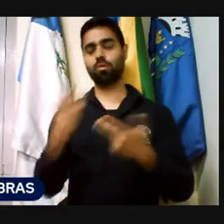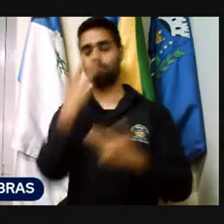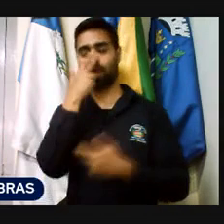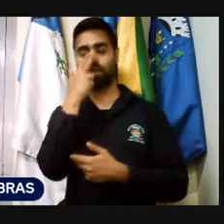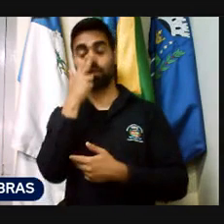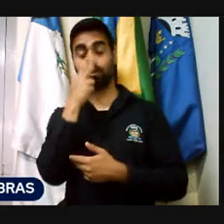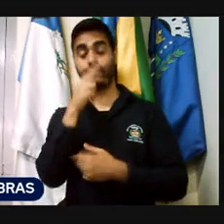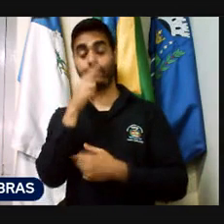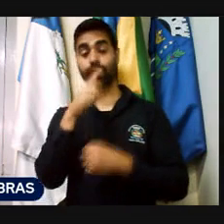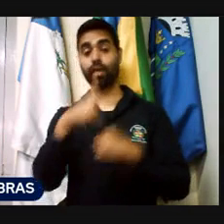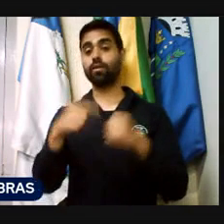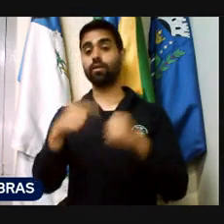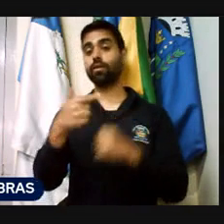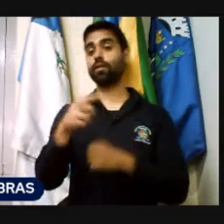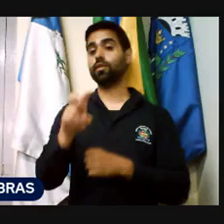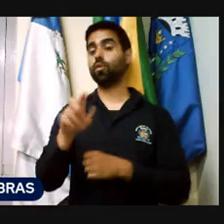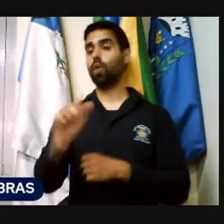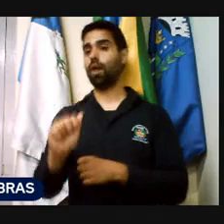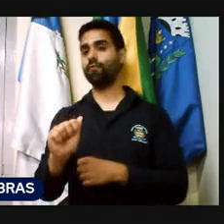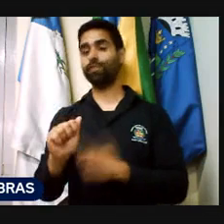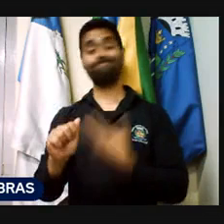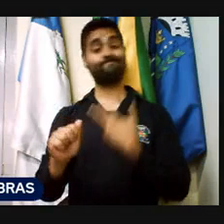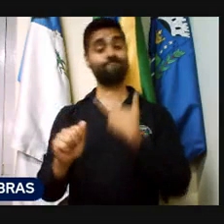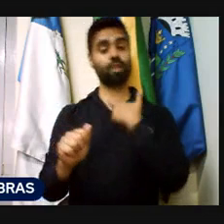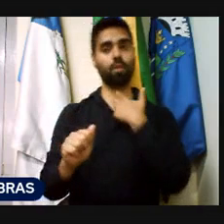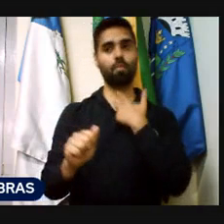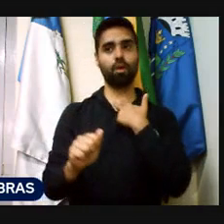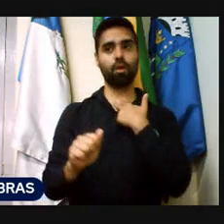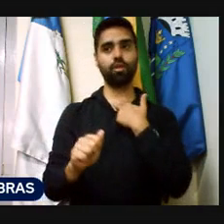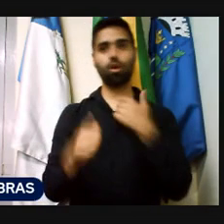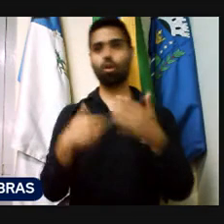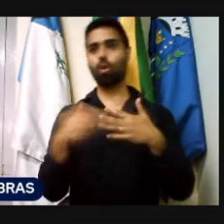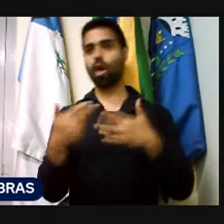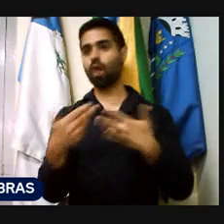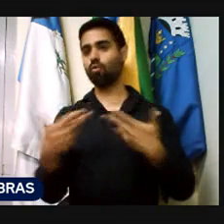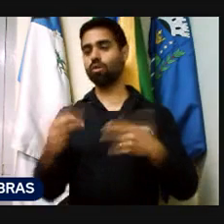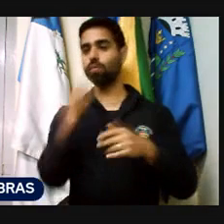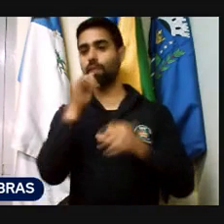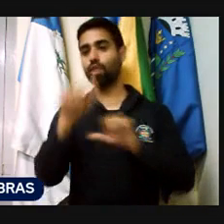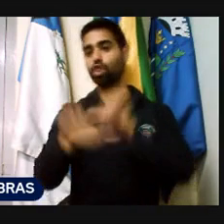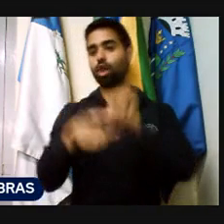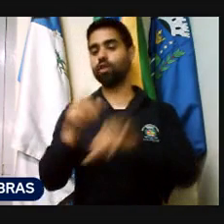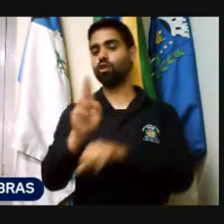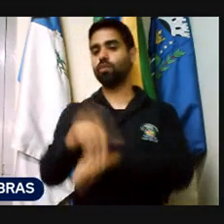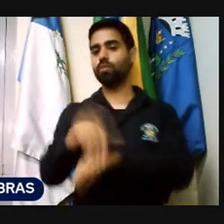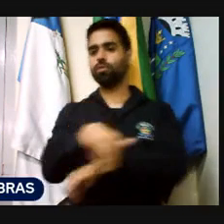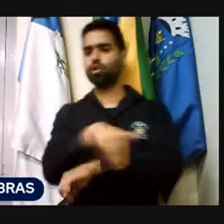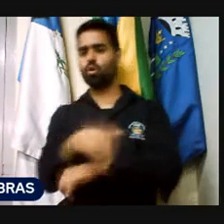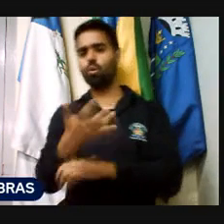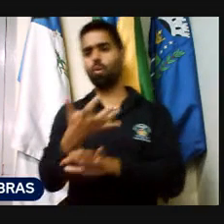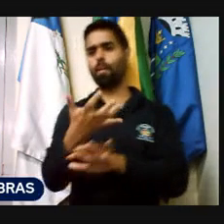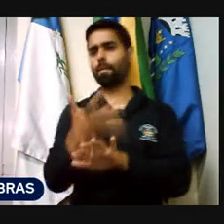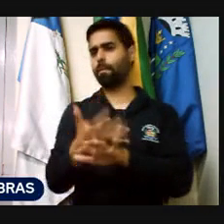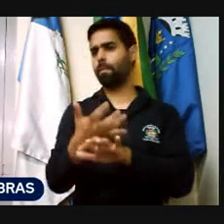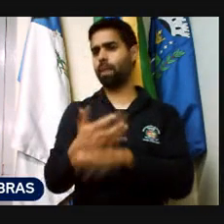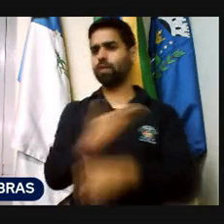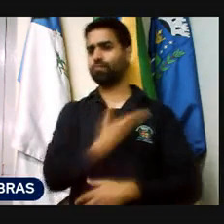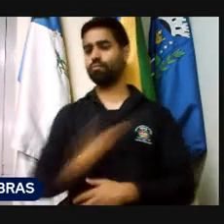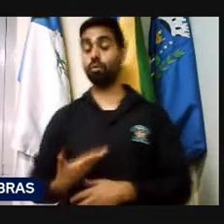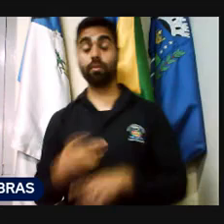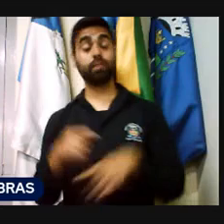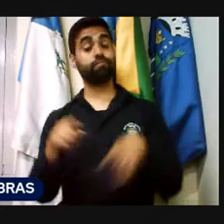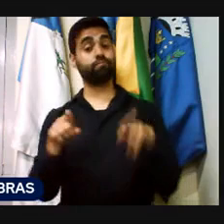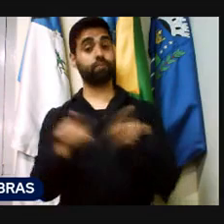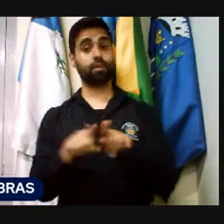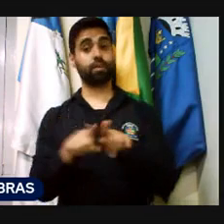Artigo 185-A. Fica proibida qualquer alteração nos nomes de ruas, avenidas, praças e jardins públicos, bem como